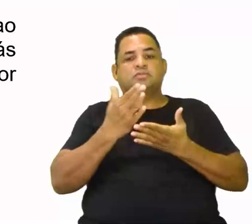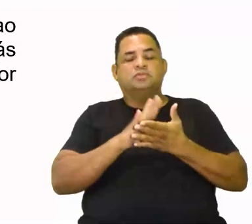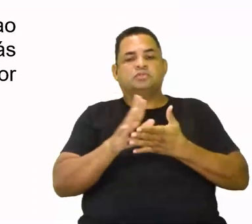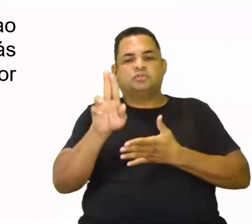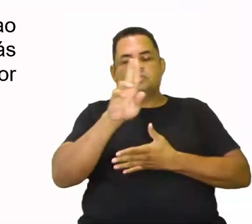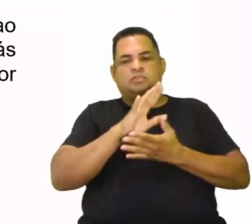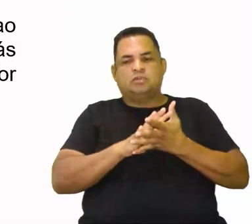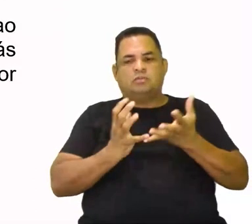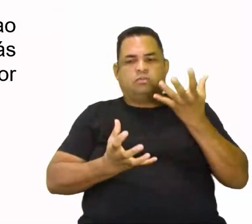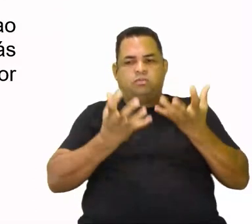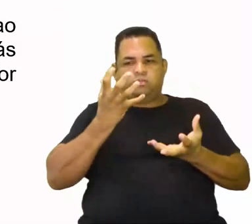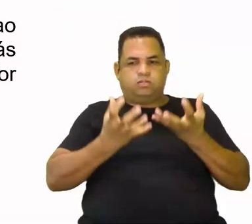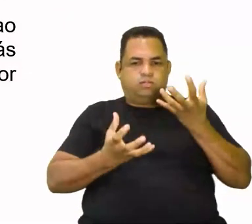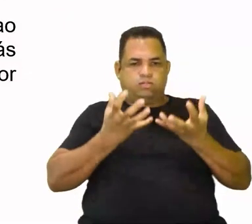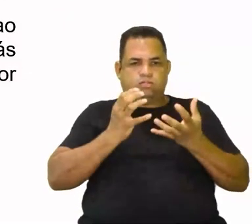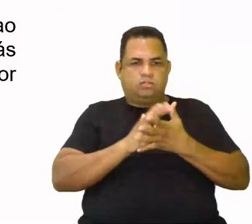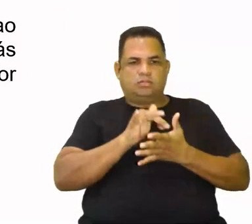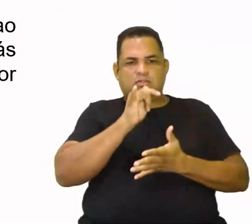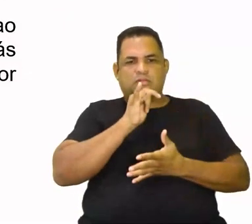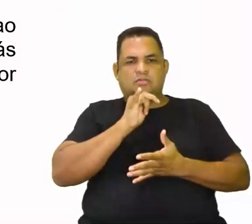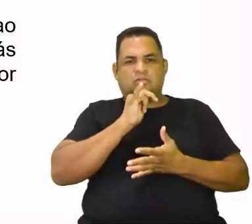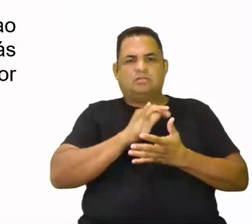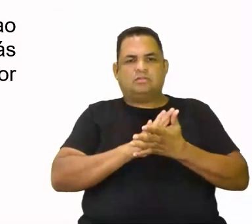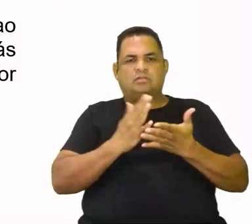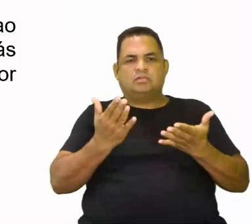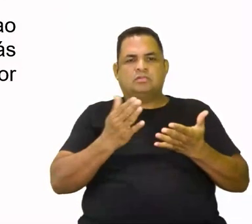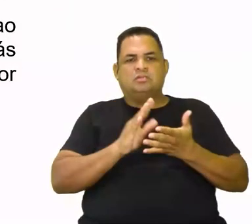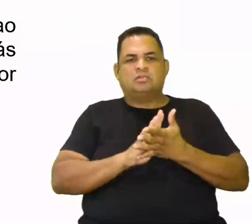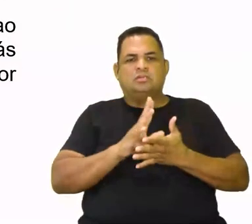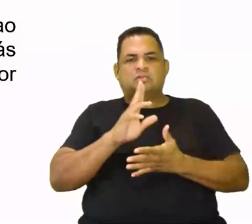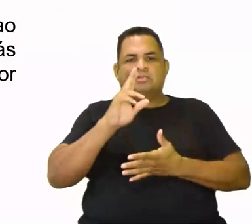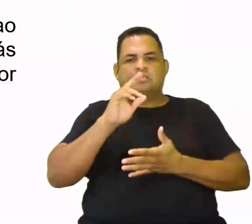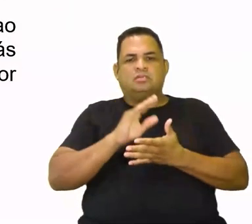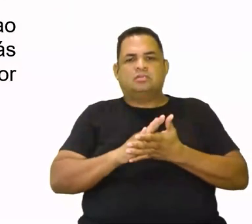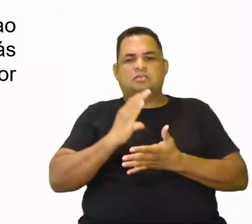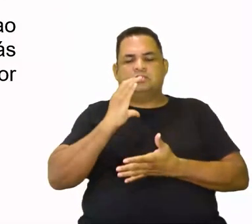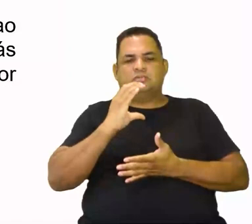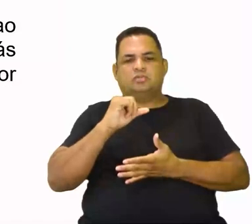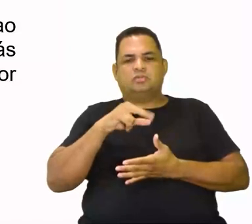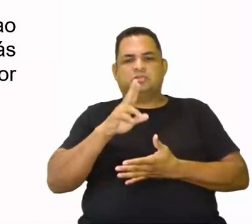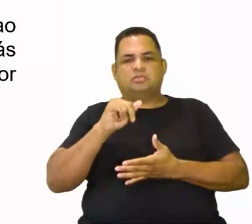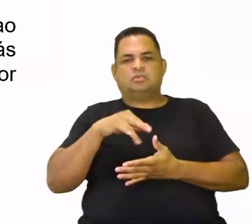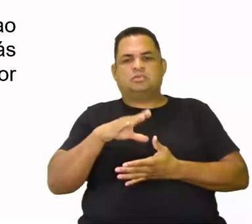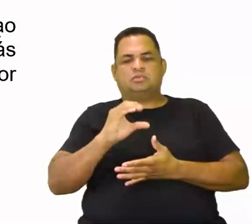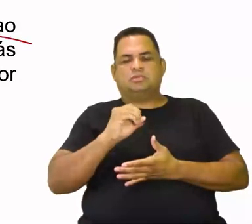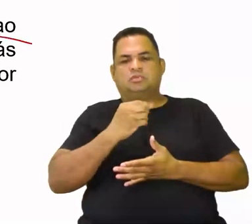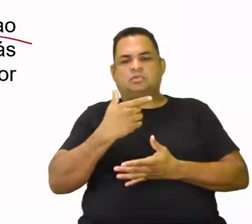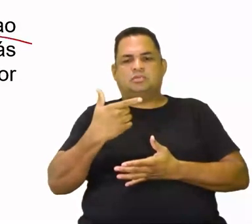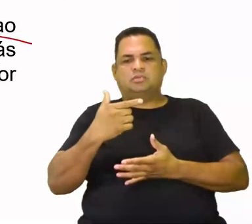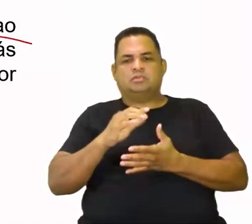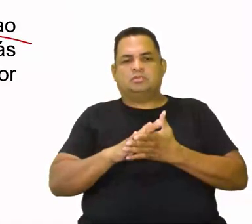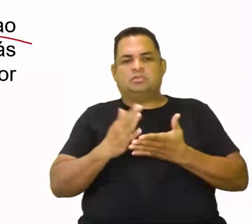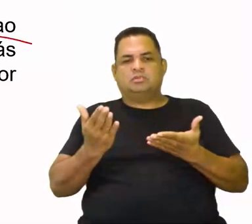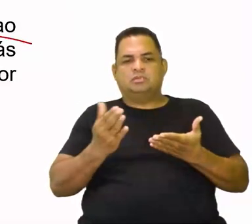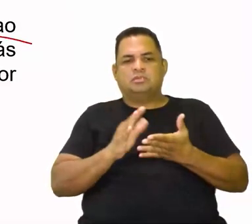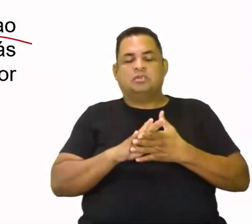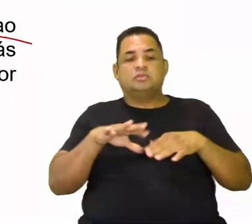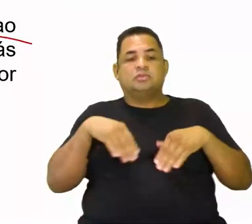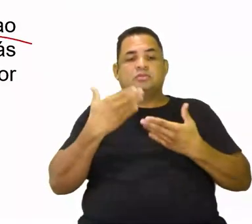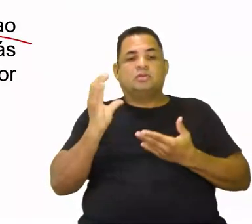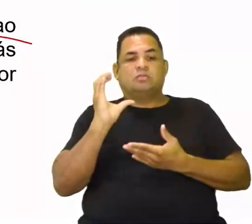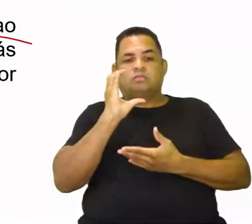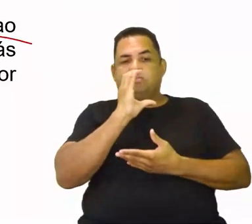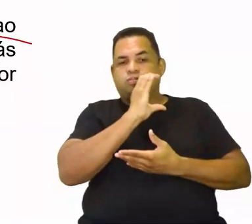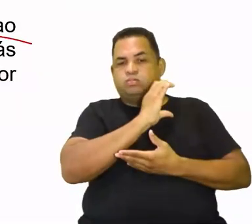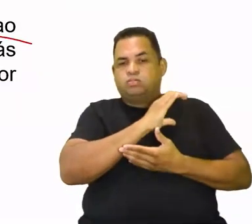meio de fogo. Um exemplo claro é a reação do nitrato de cobre, que é o CuNO32, que ao ser aquecido